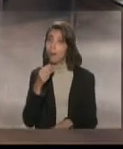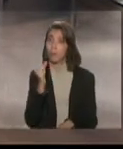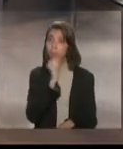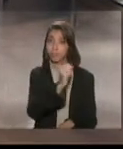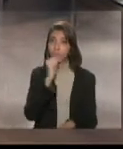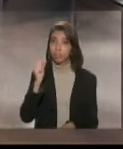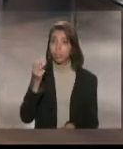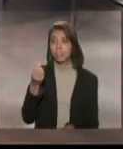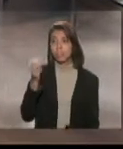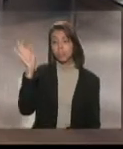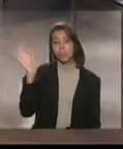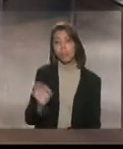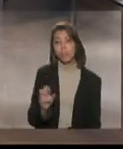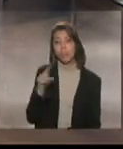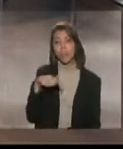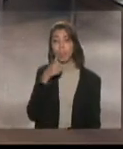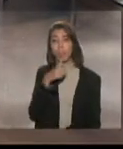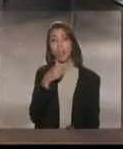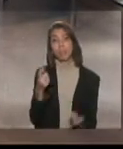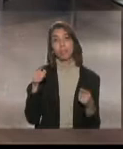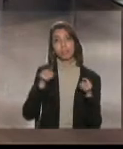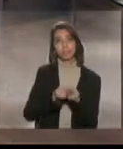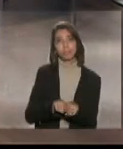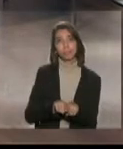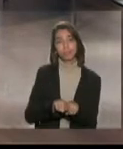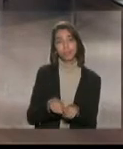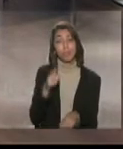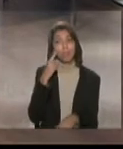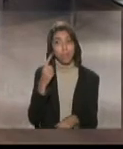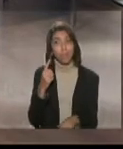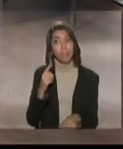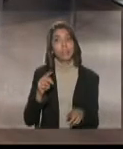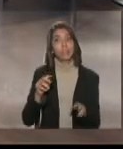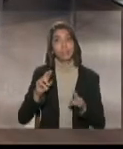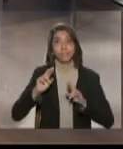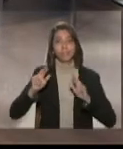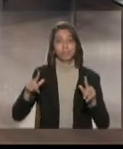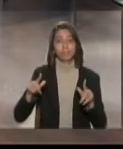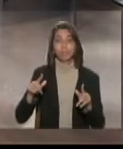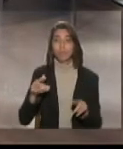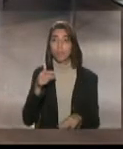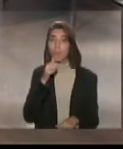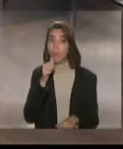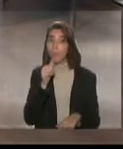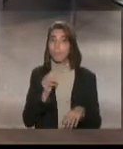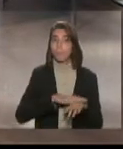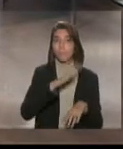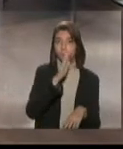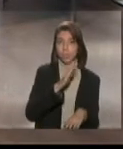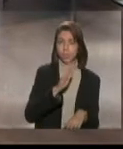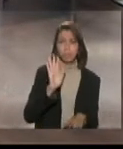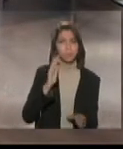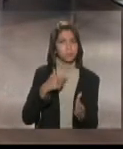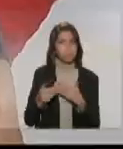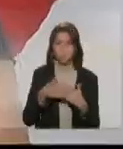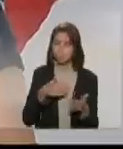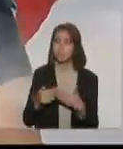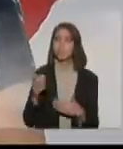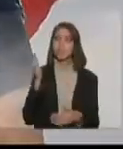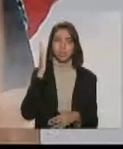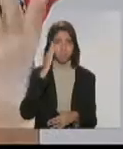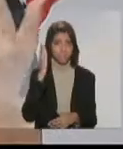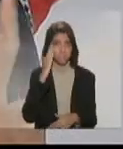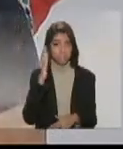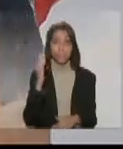homicídios que acontecem como somente 6% são cometidos por parceiros íntimos então a gente vê que há uma discrepância muito grande independente disso nós